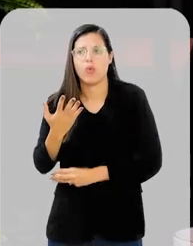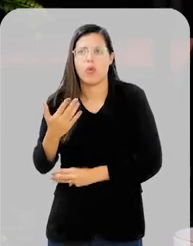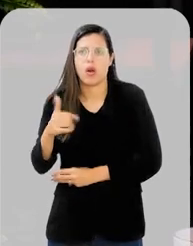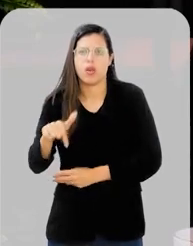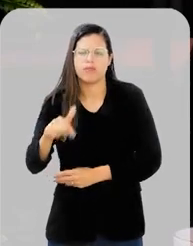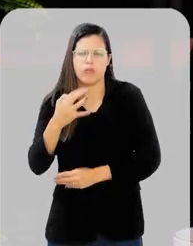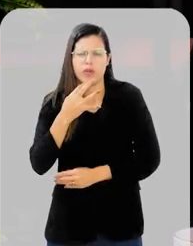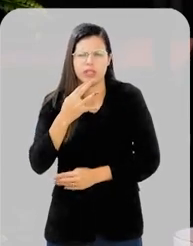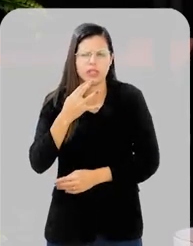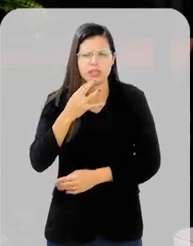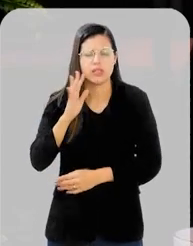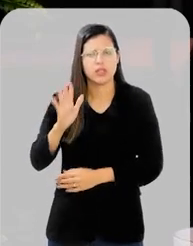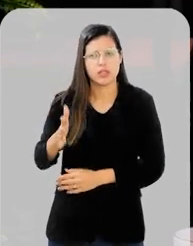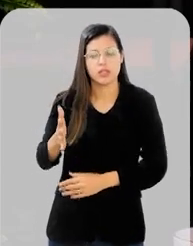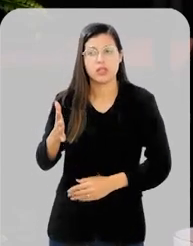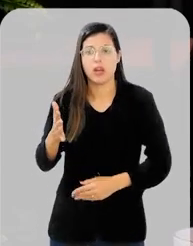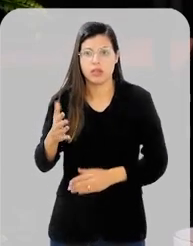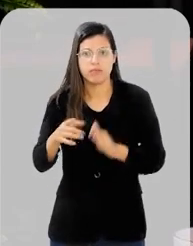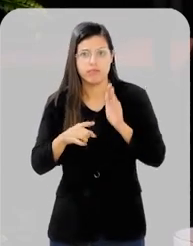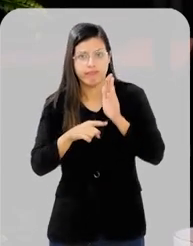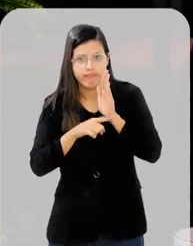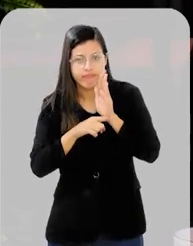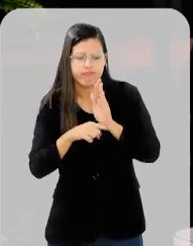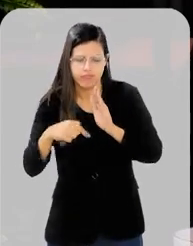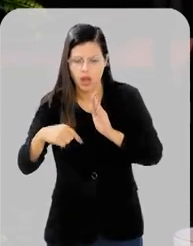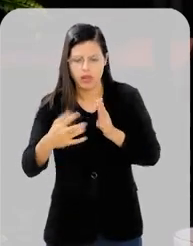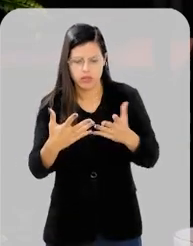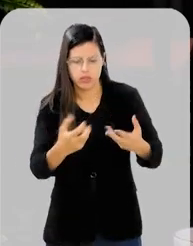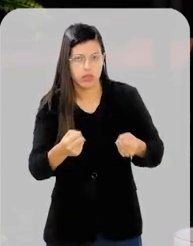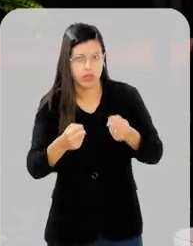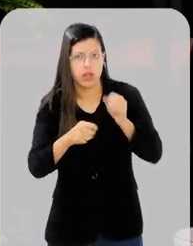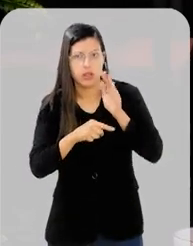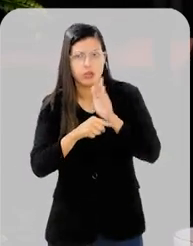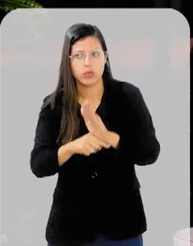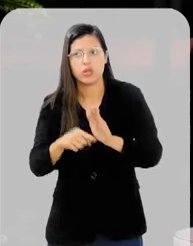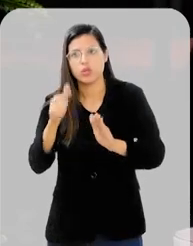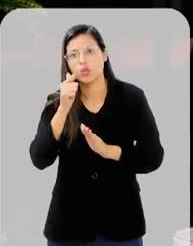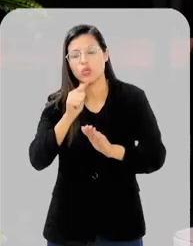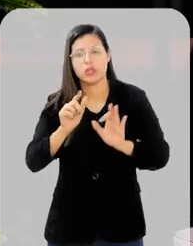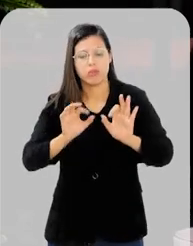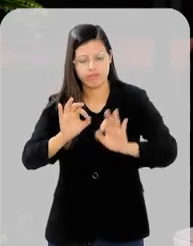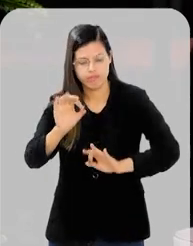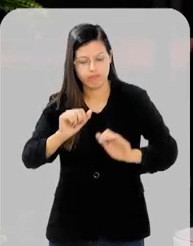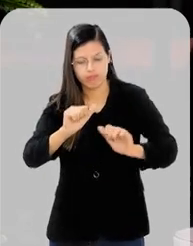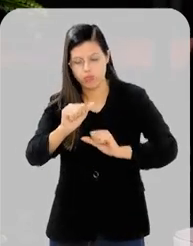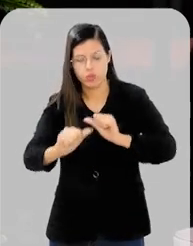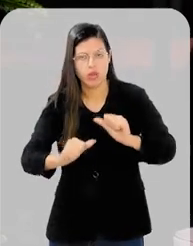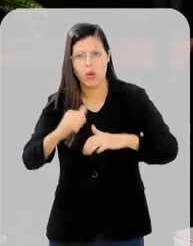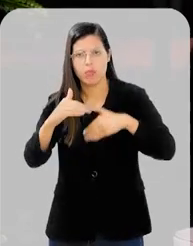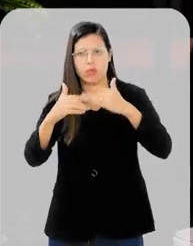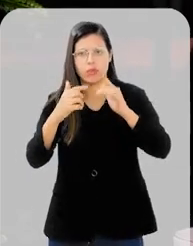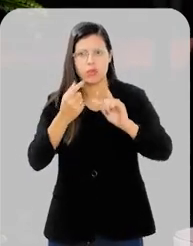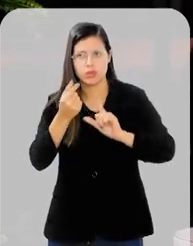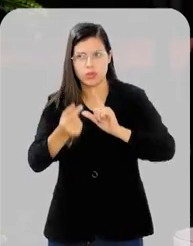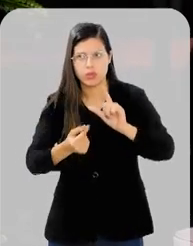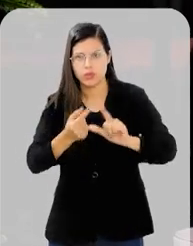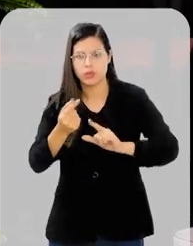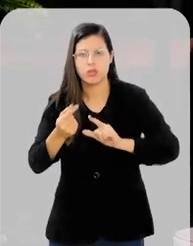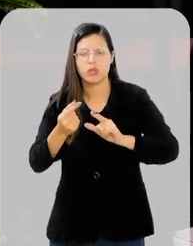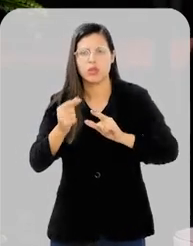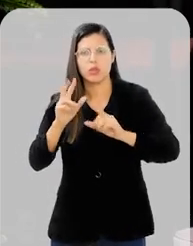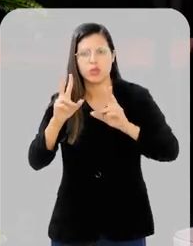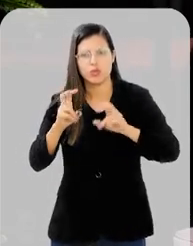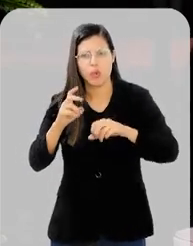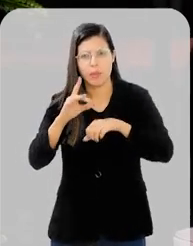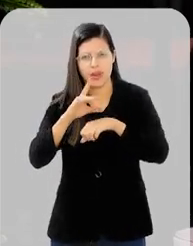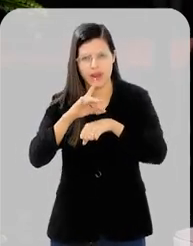privado e assim eu vim ajudá-lo e realmente a gente conseguiu reformular eh o o processo de logística do do programa